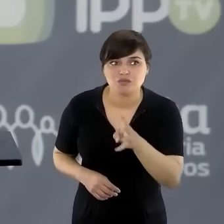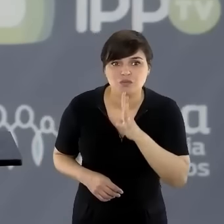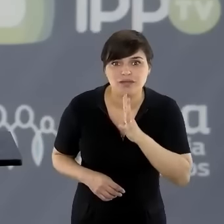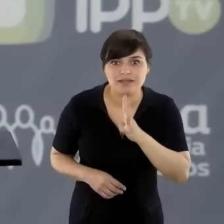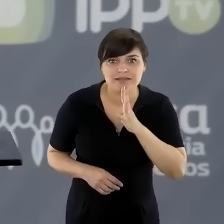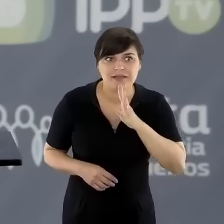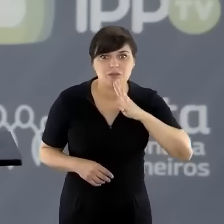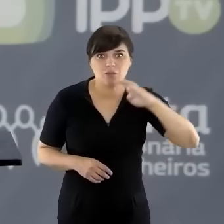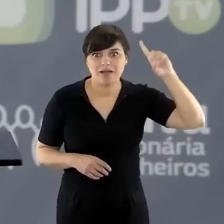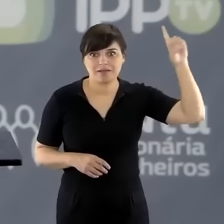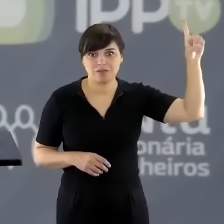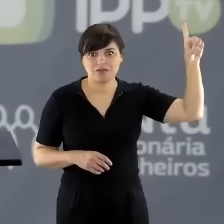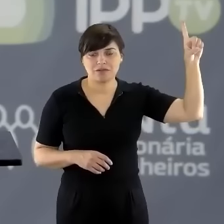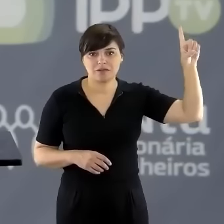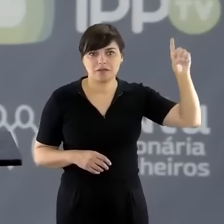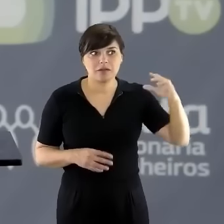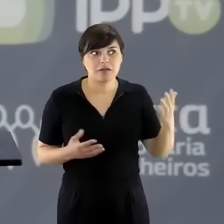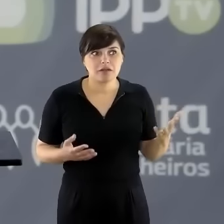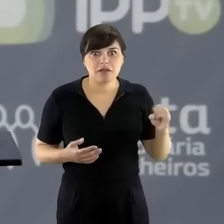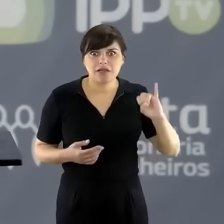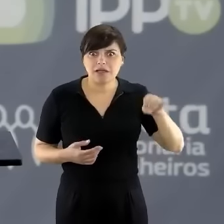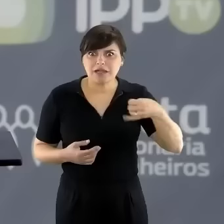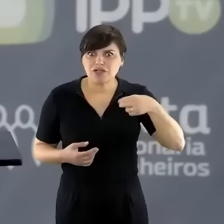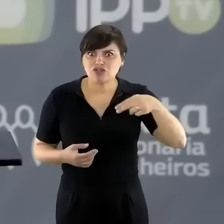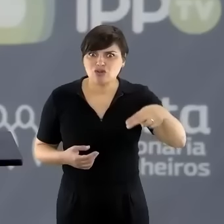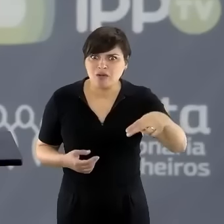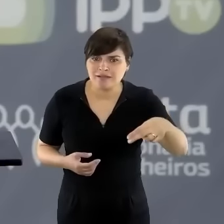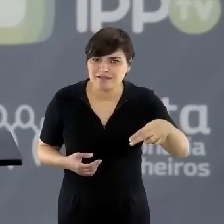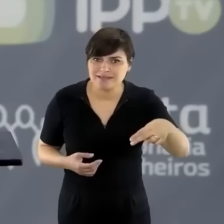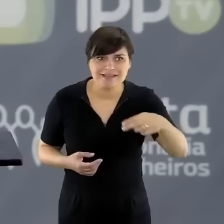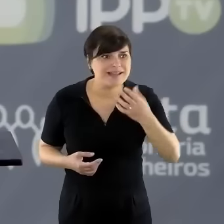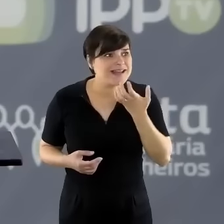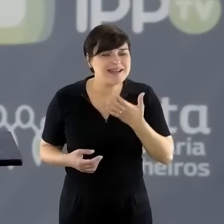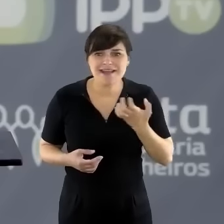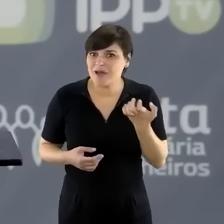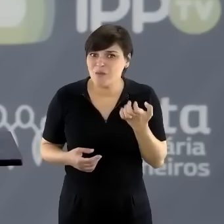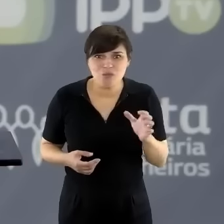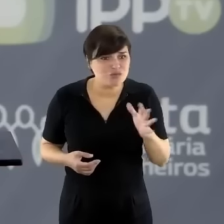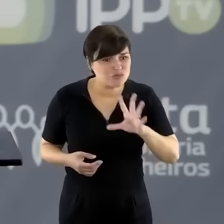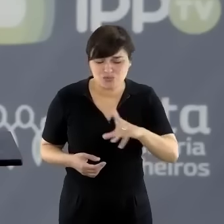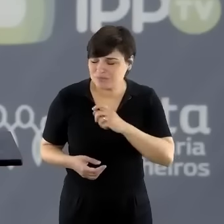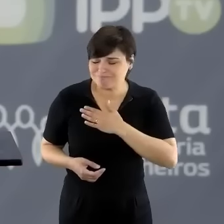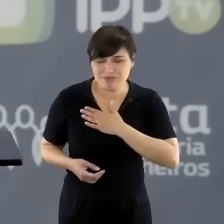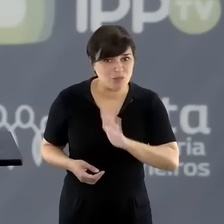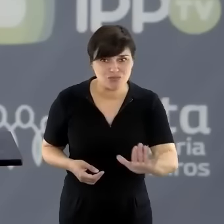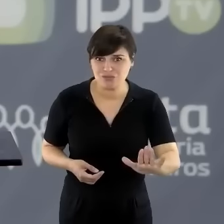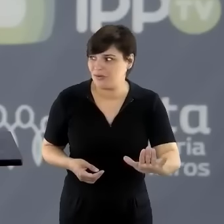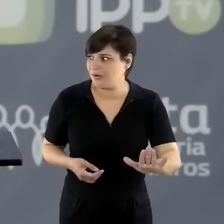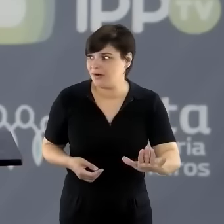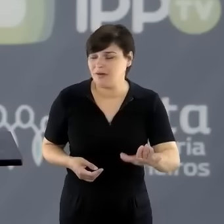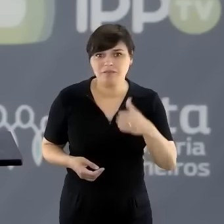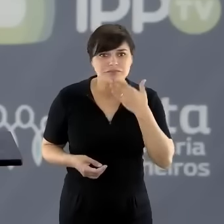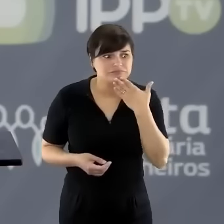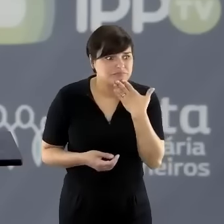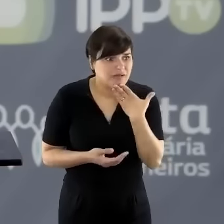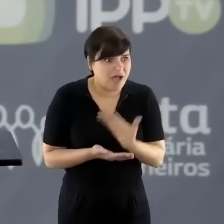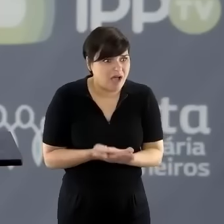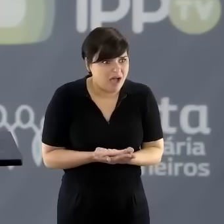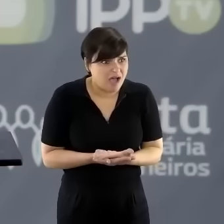ele ficou muito desgostoso muito desgostoso E então